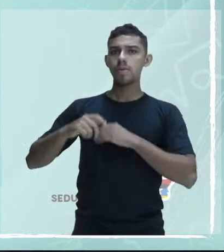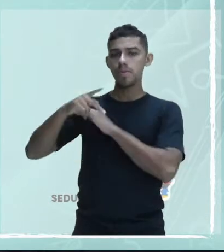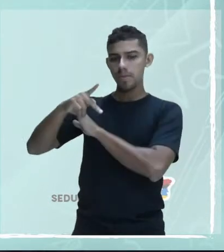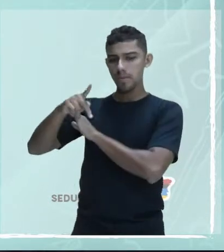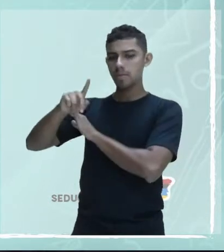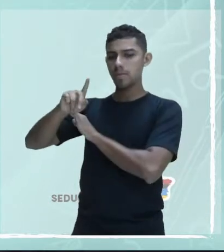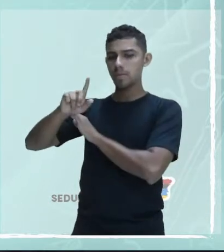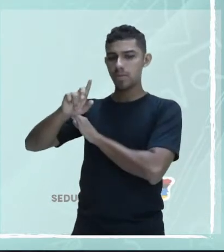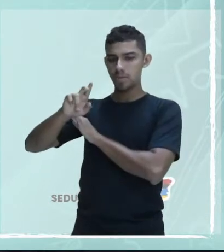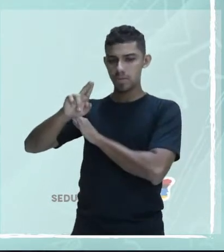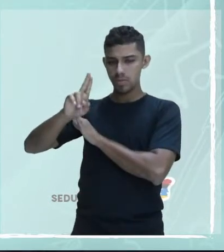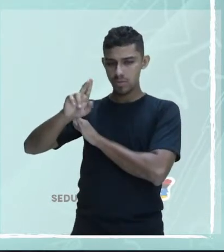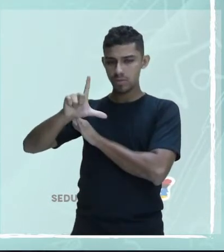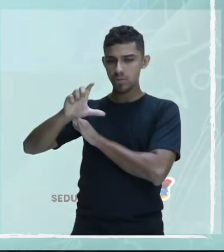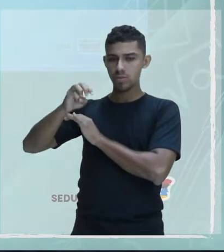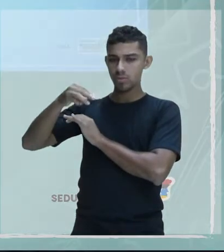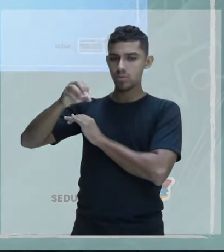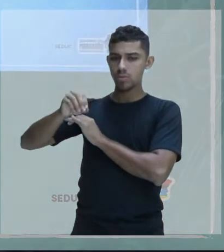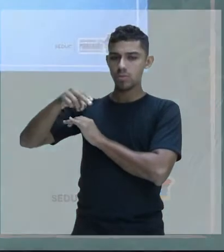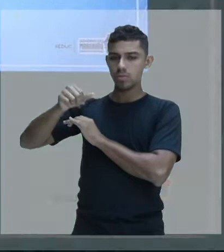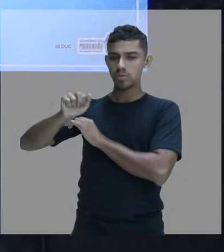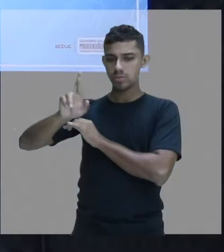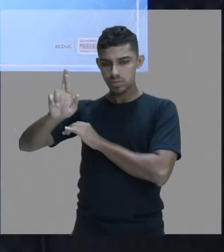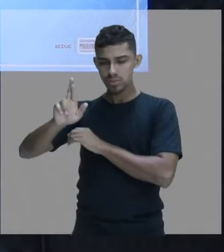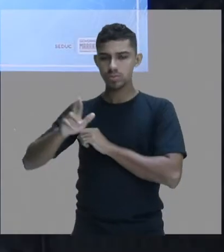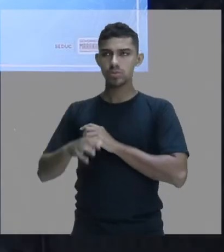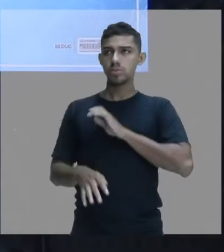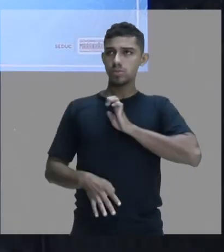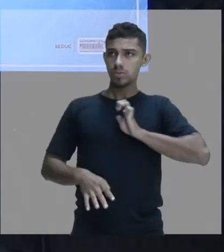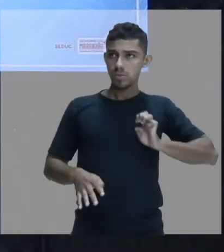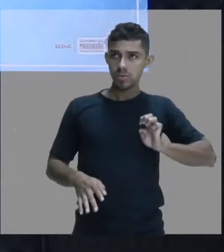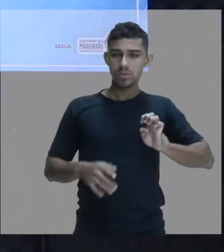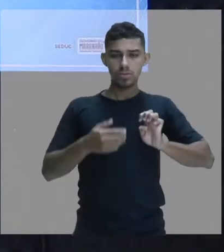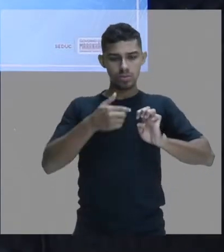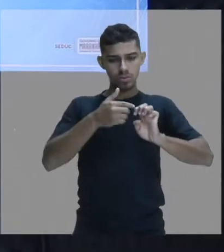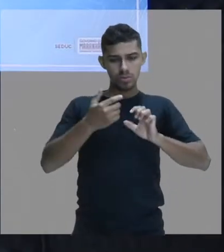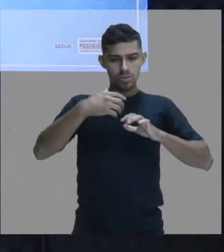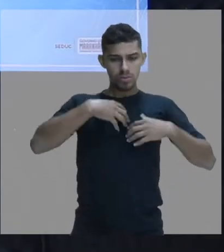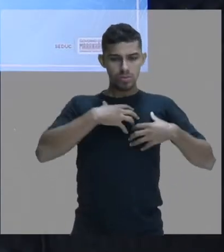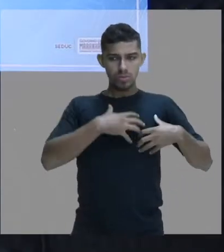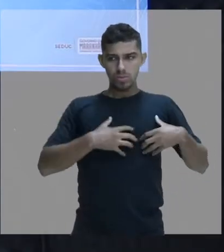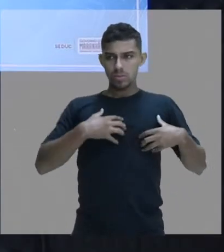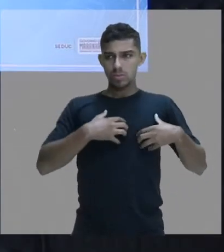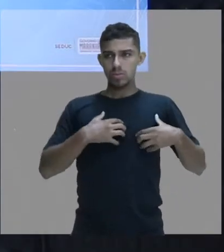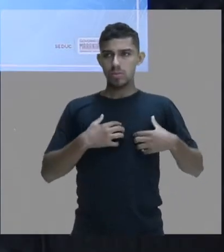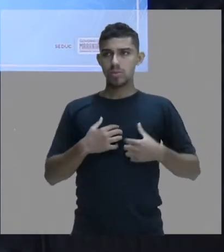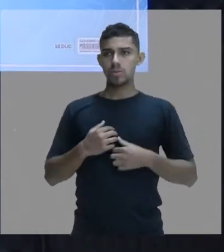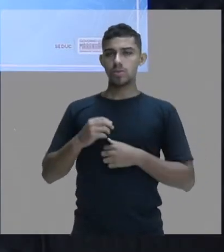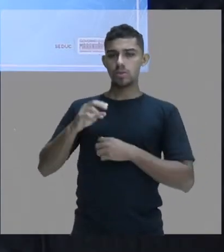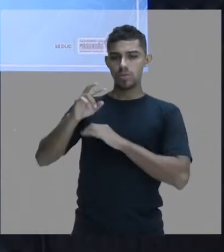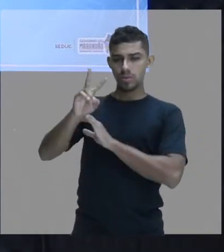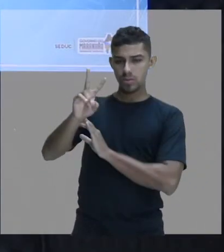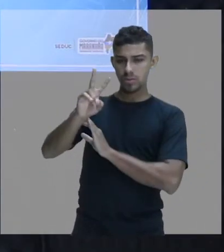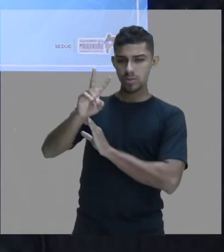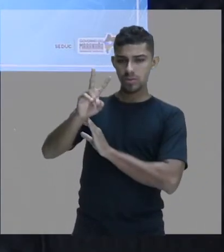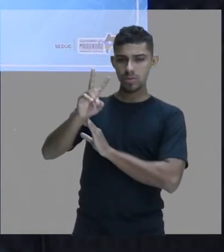veias pulmonares. Eles adentram aqui o átrio esquerdo, tá certo? Passam pela